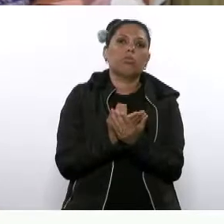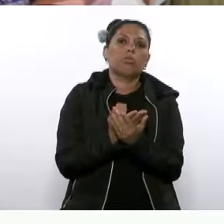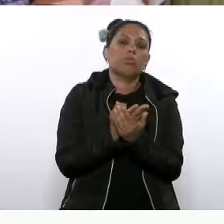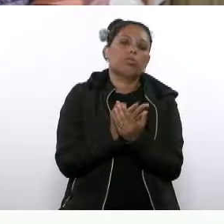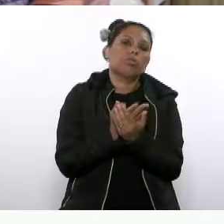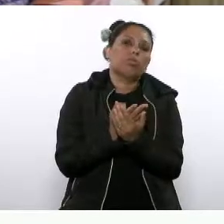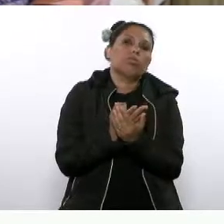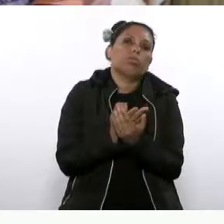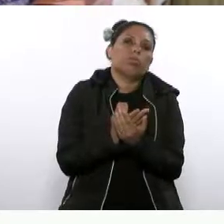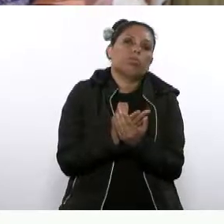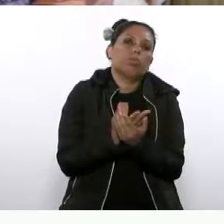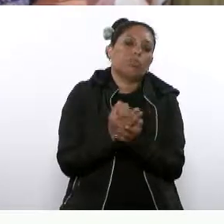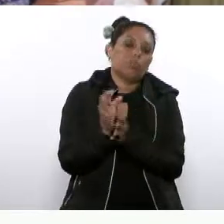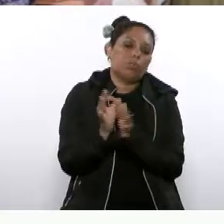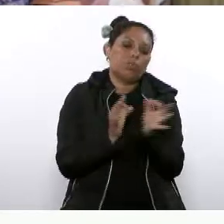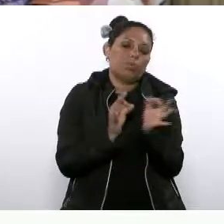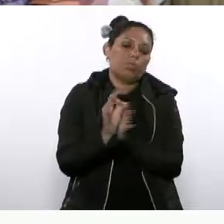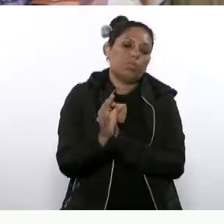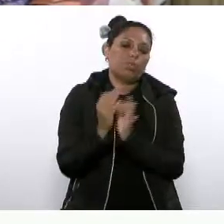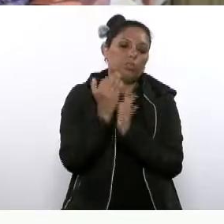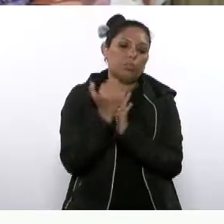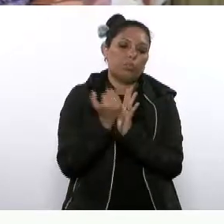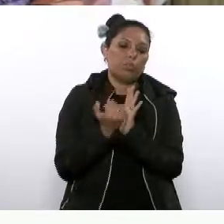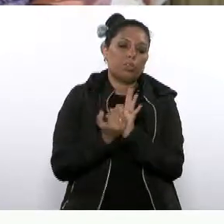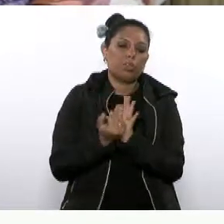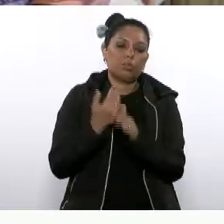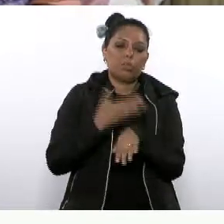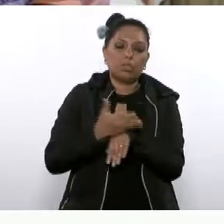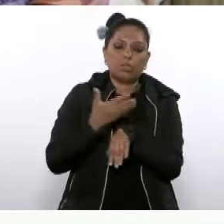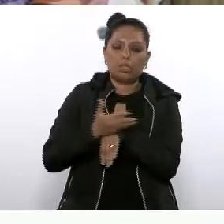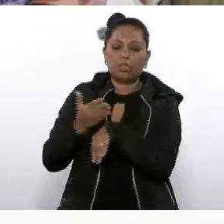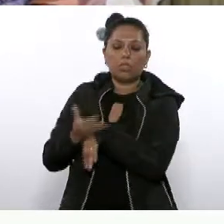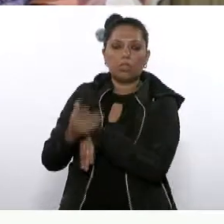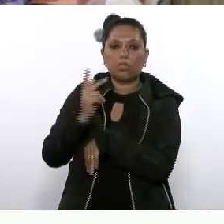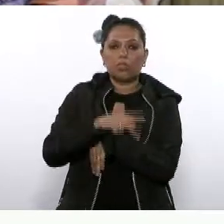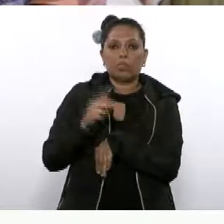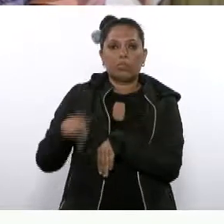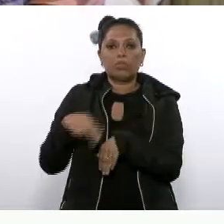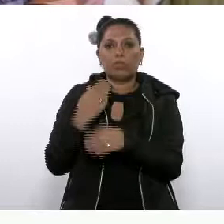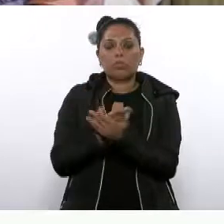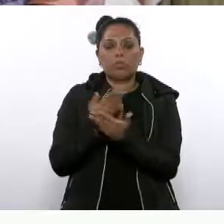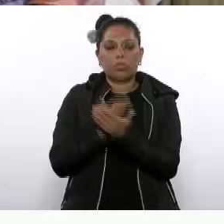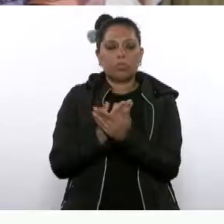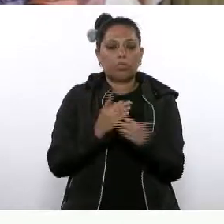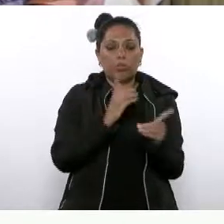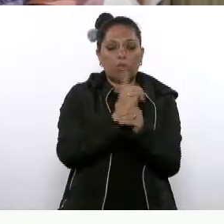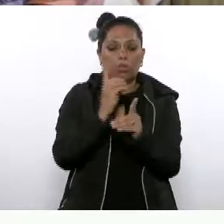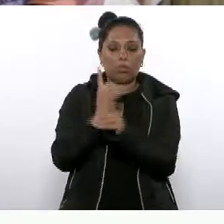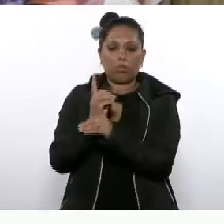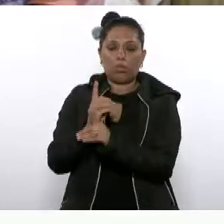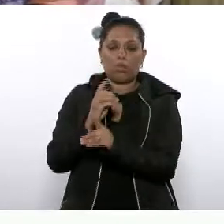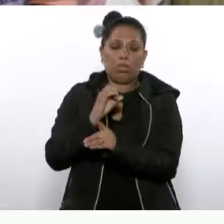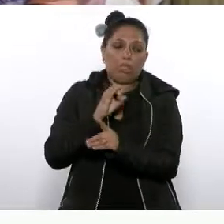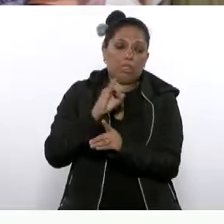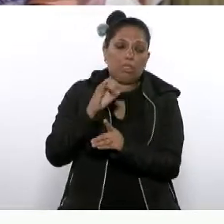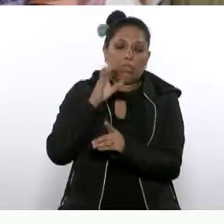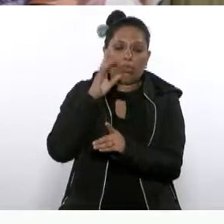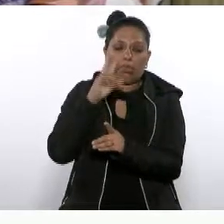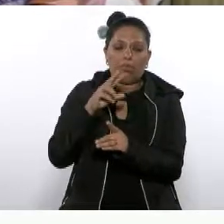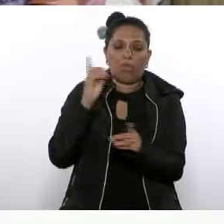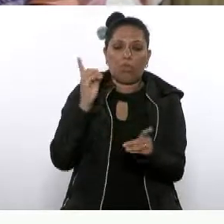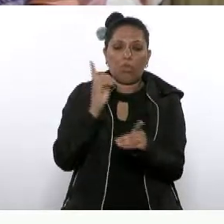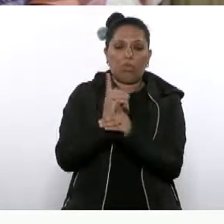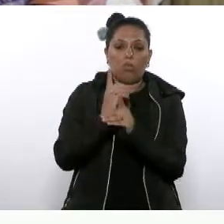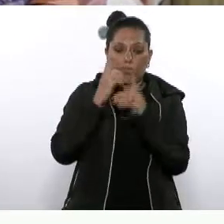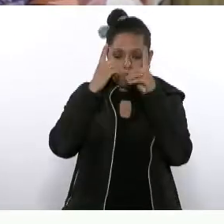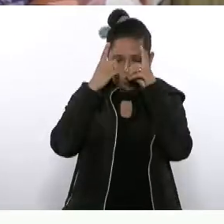de um programa de formação de docente e corpo funcional das escolas para identificação e encaminhamento de casos de abuso